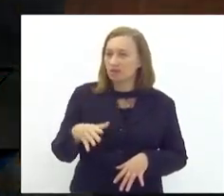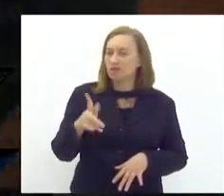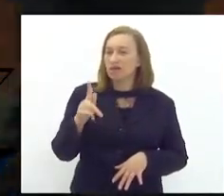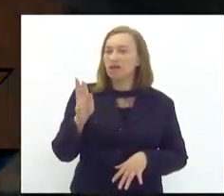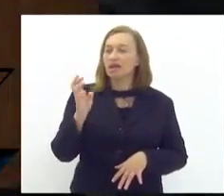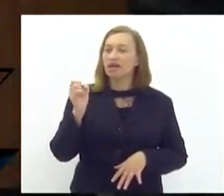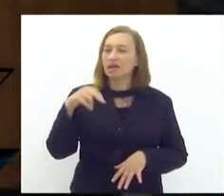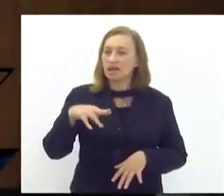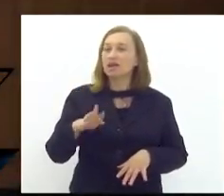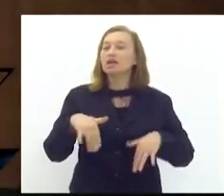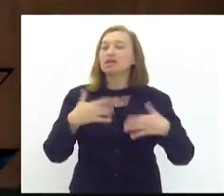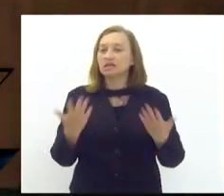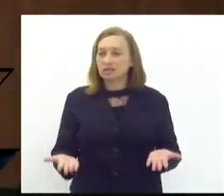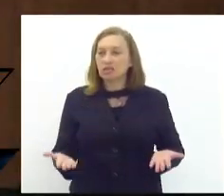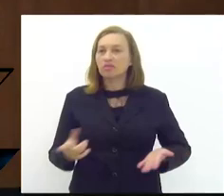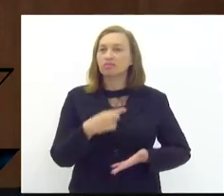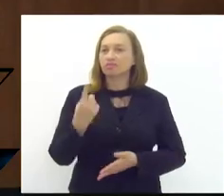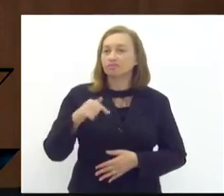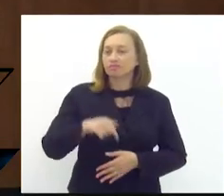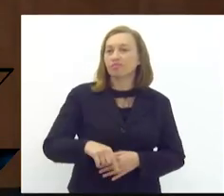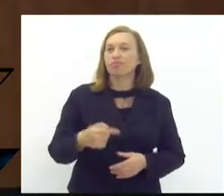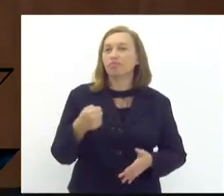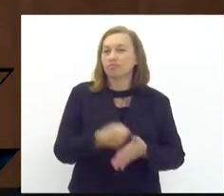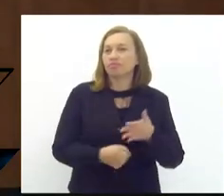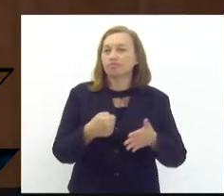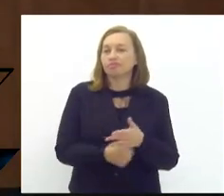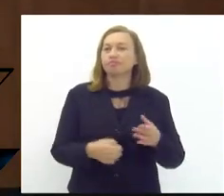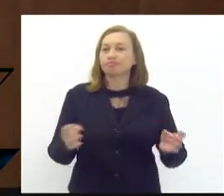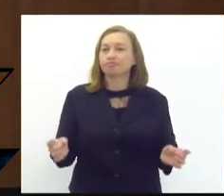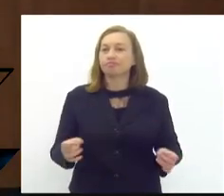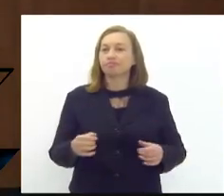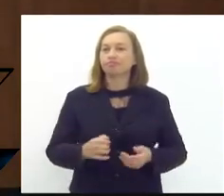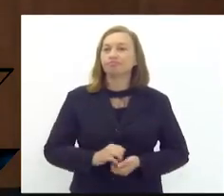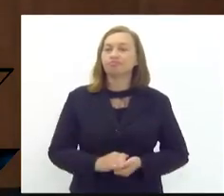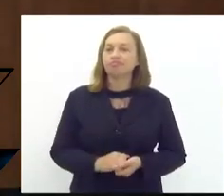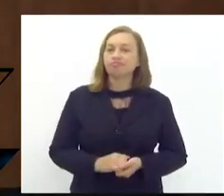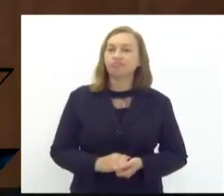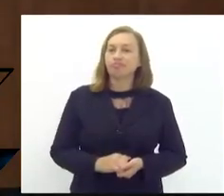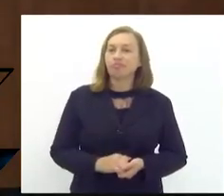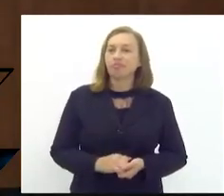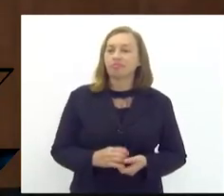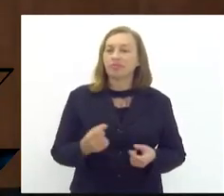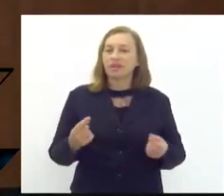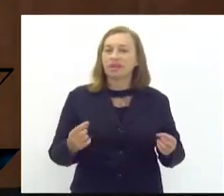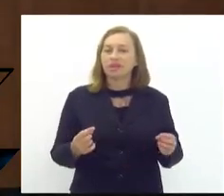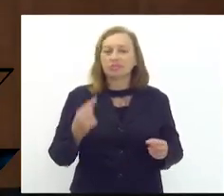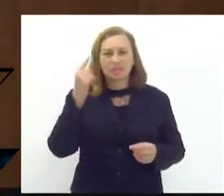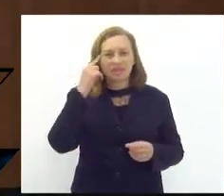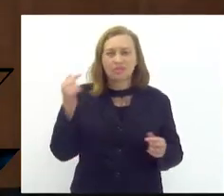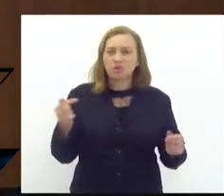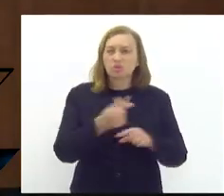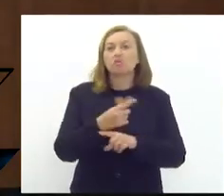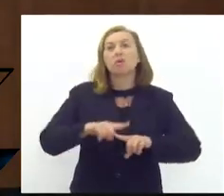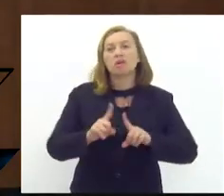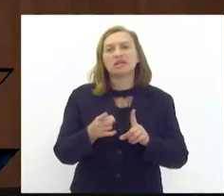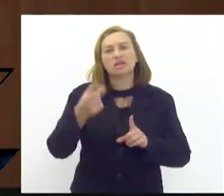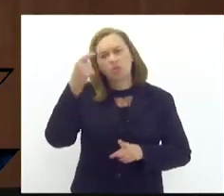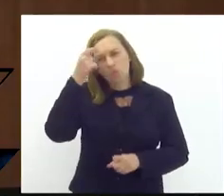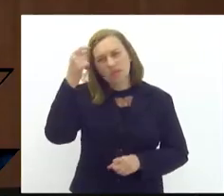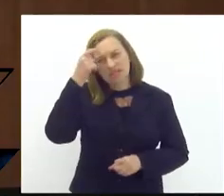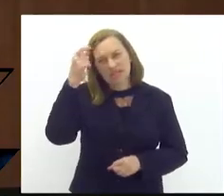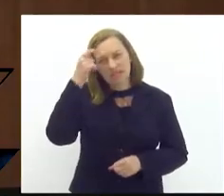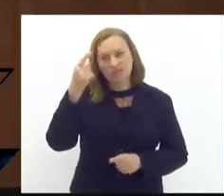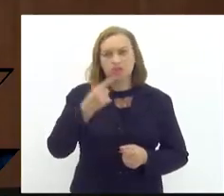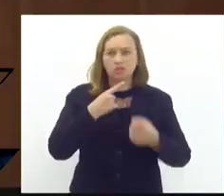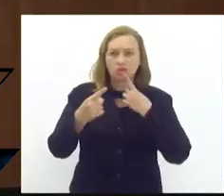a Gretchen Então quer dizer que nós estamos aqui pronto a lutar e ao invés de ter essa divergência tem que ter sim um consenso um diálogo